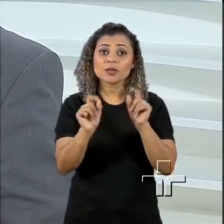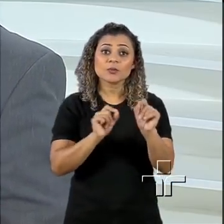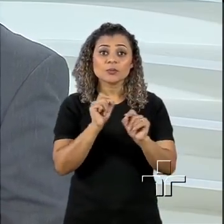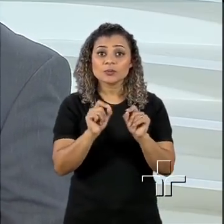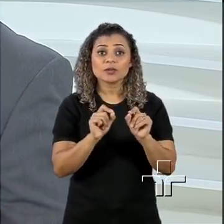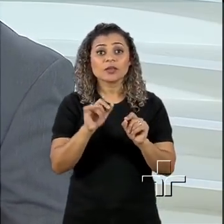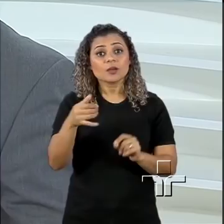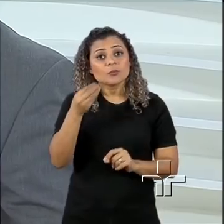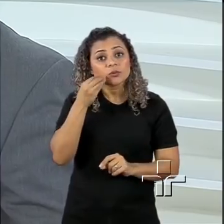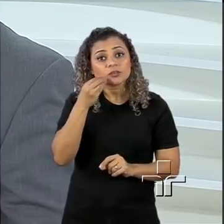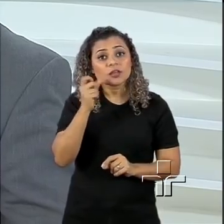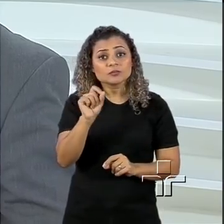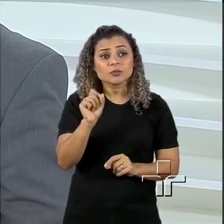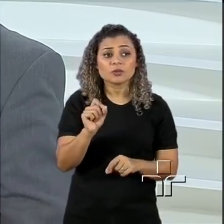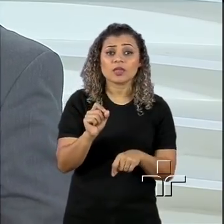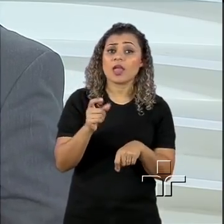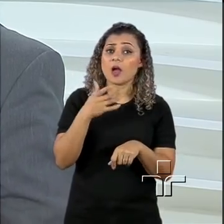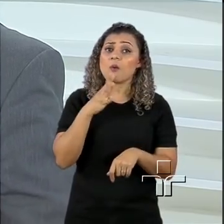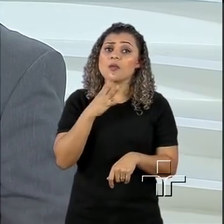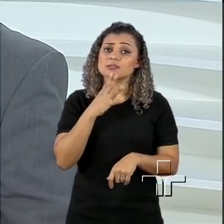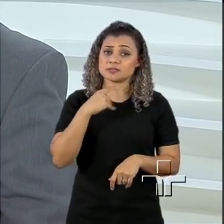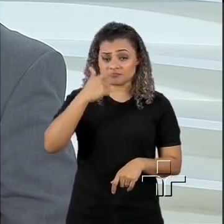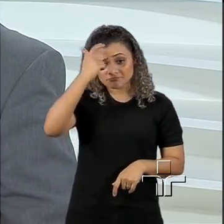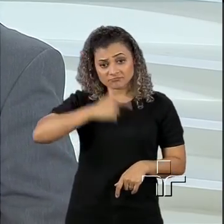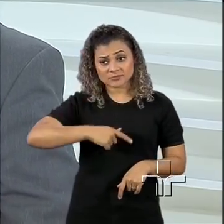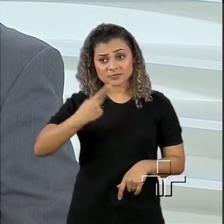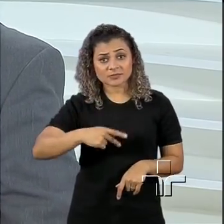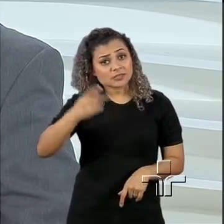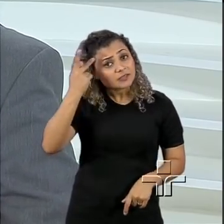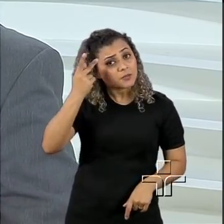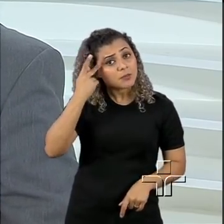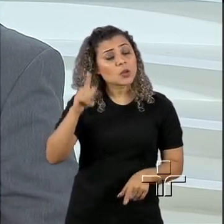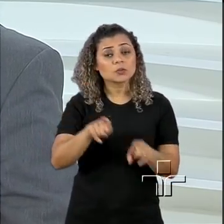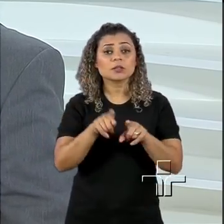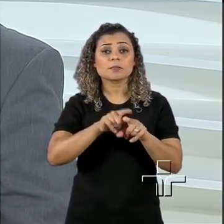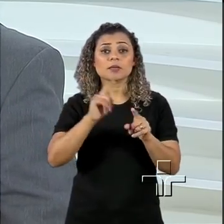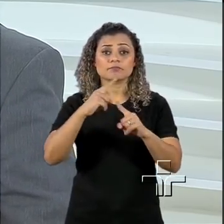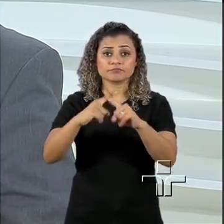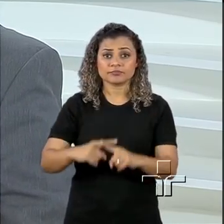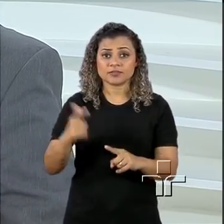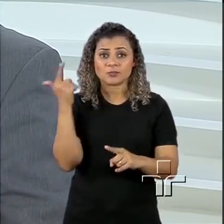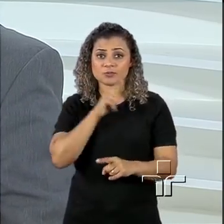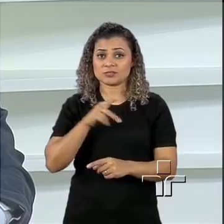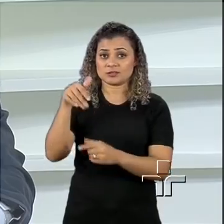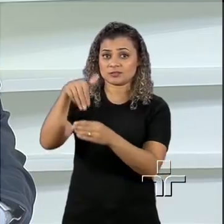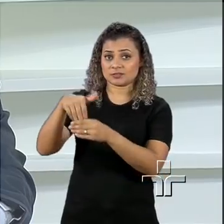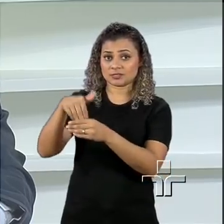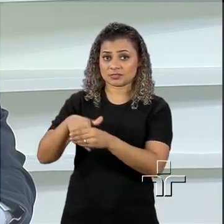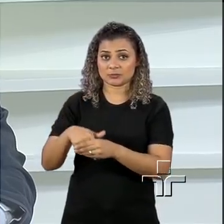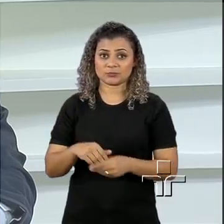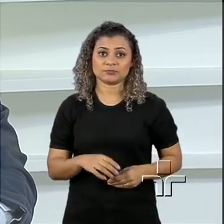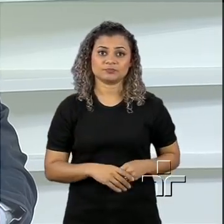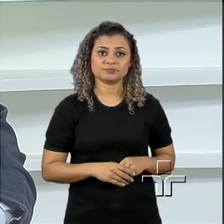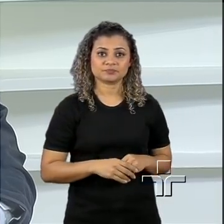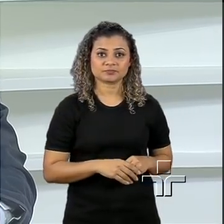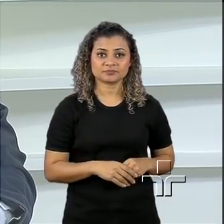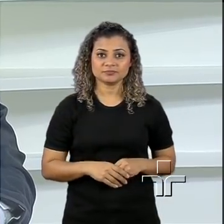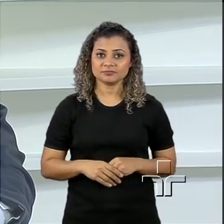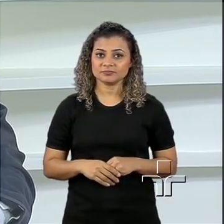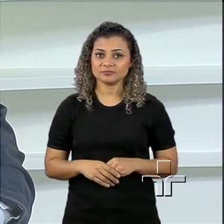para ser um pouco mais conhecido, quem sabe, no estado de São Paulo, para poder disputar para valer essas eleições. Marinho, nos